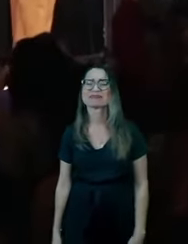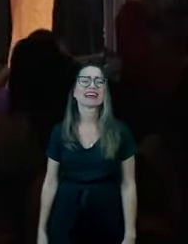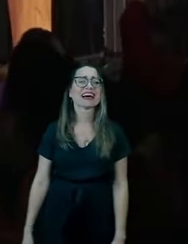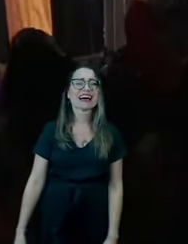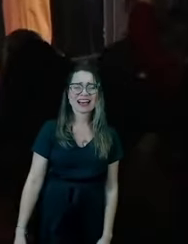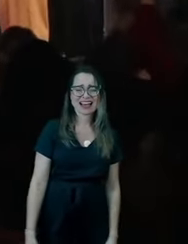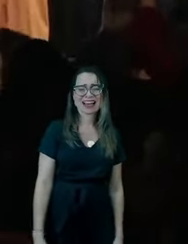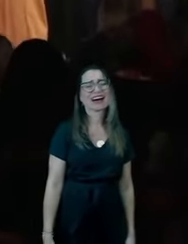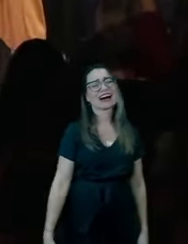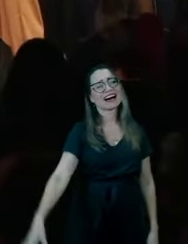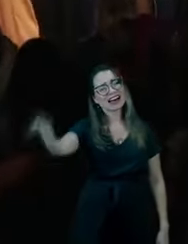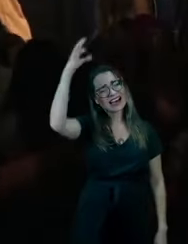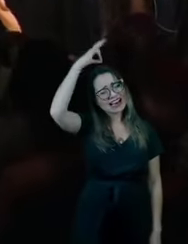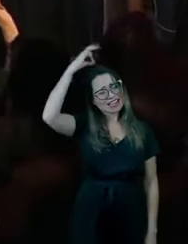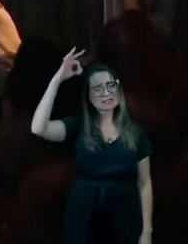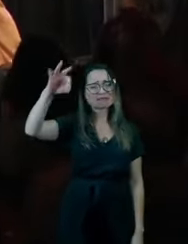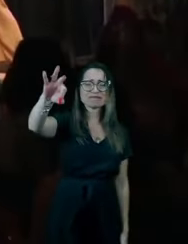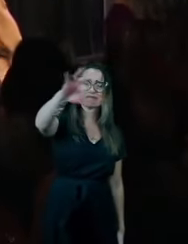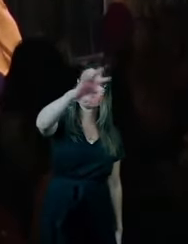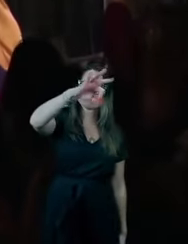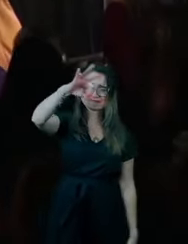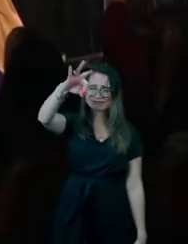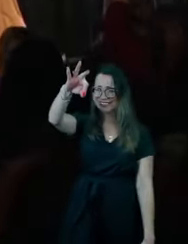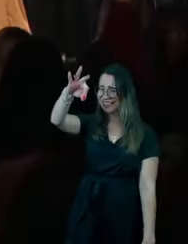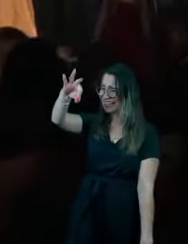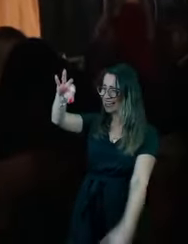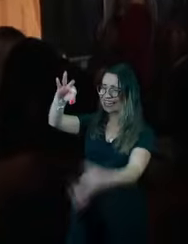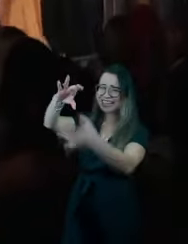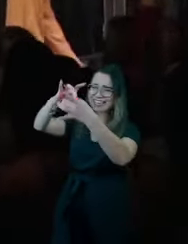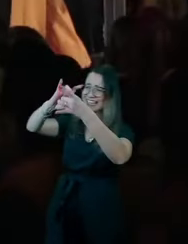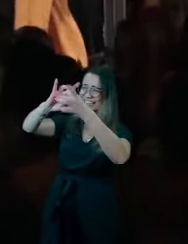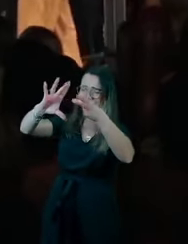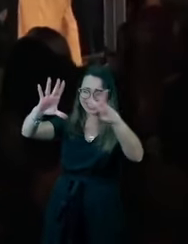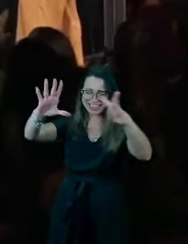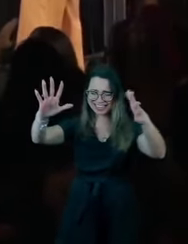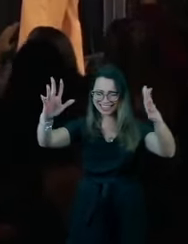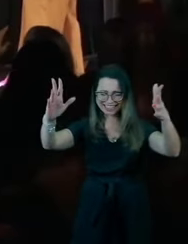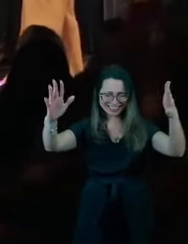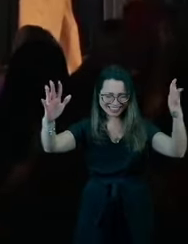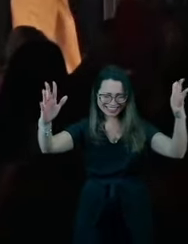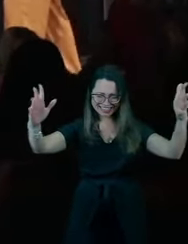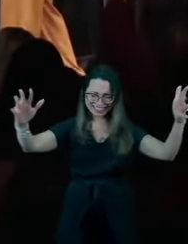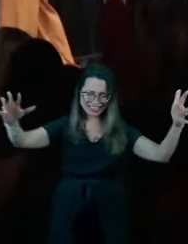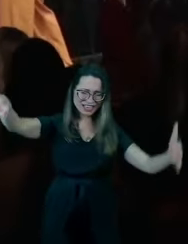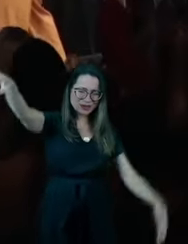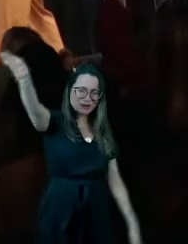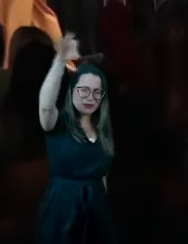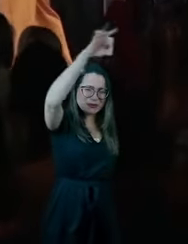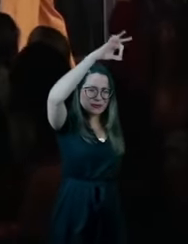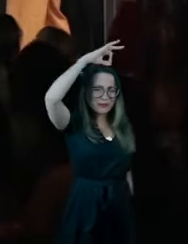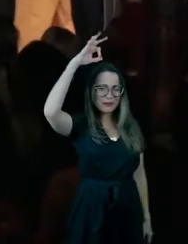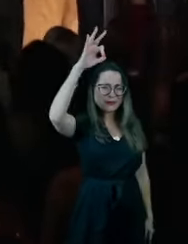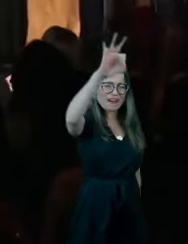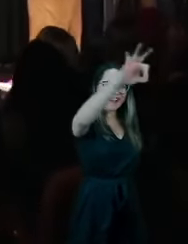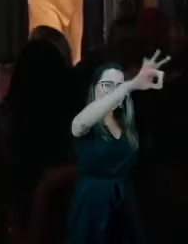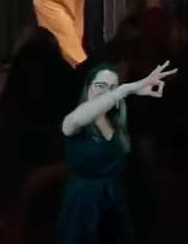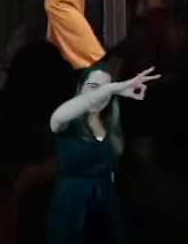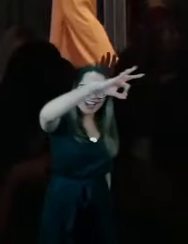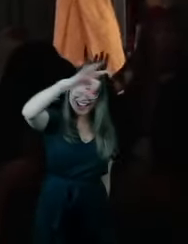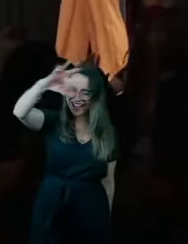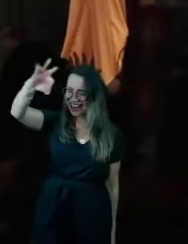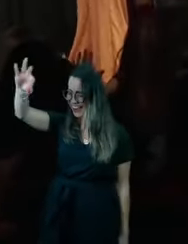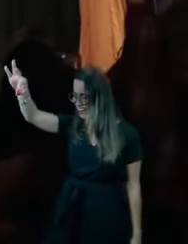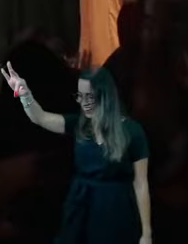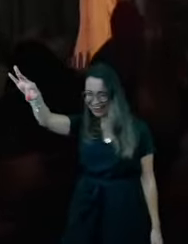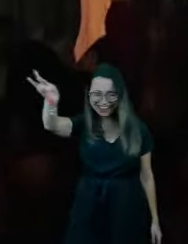aqui, tens liberdade aqui, flua, flua, flua.